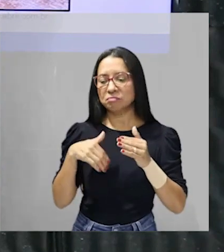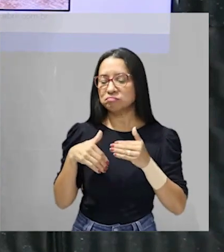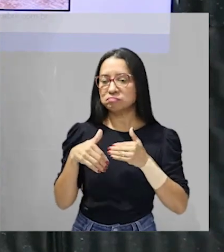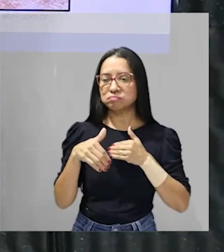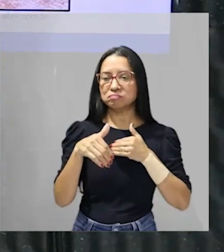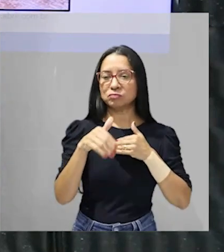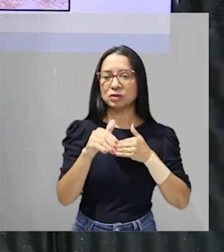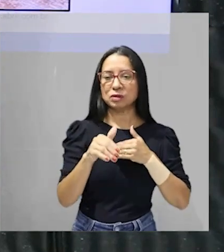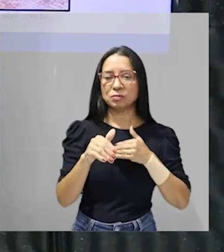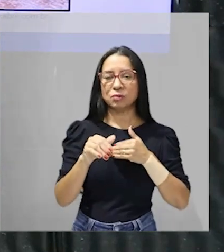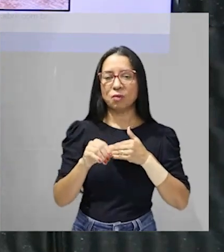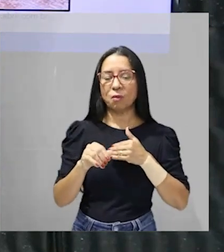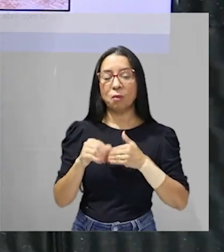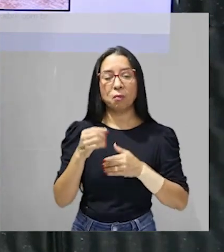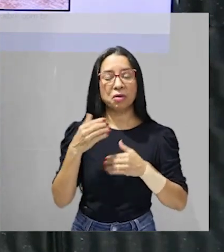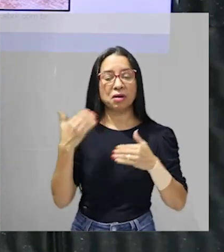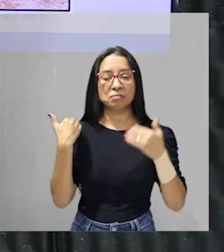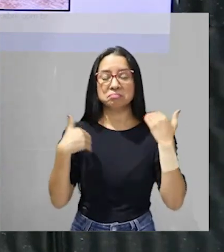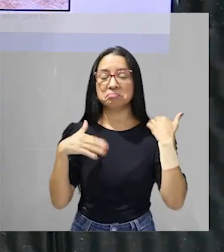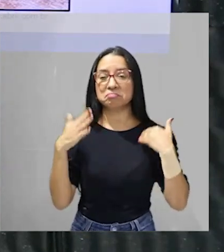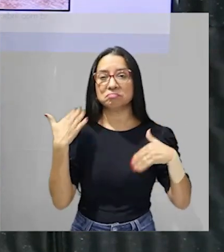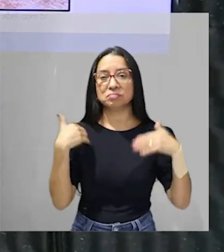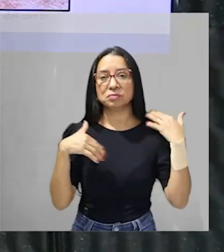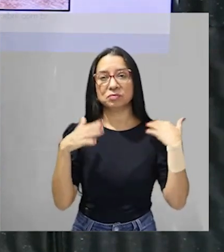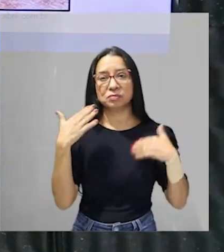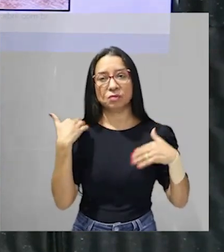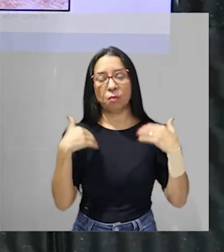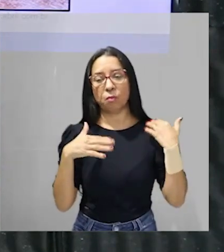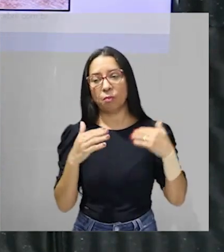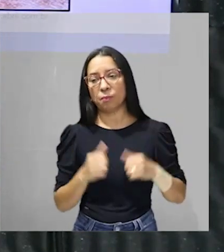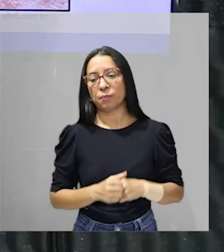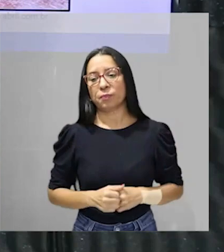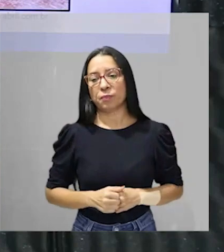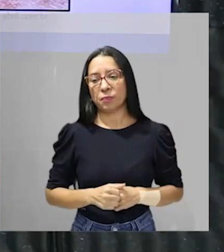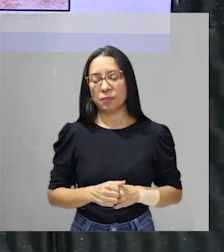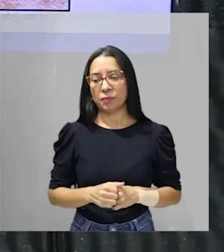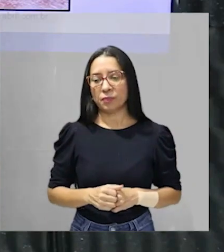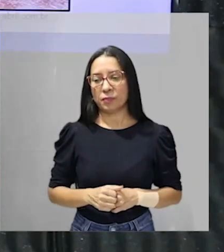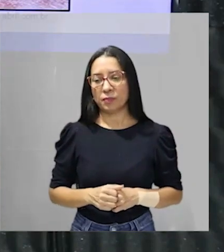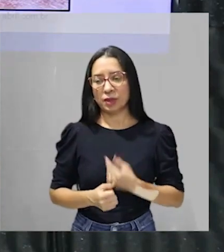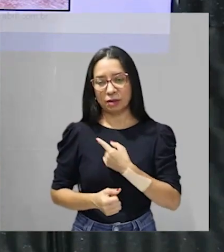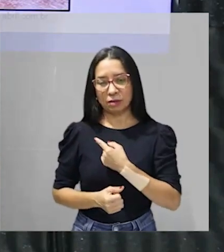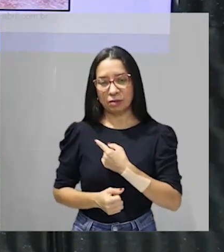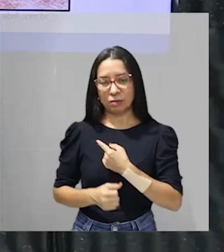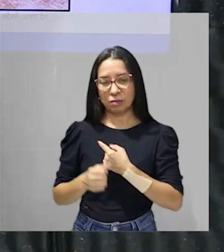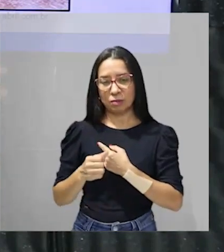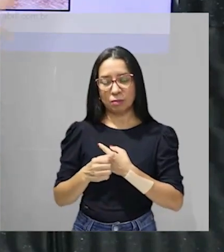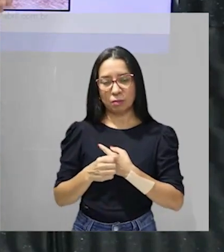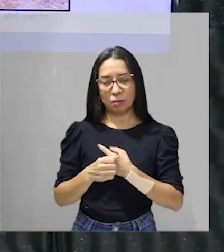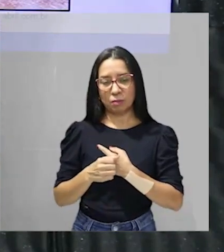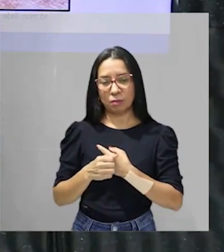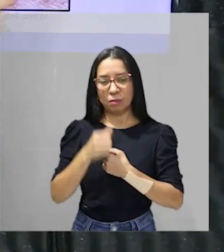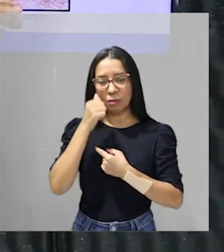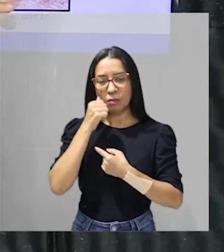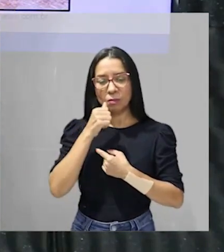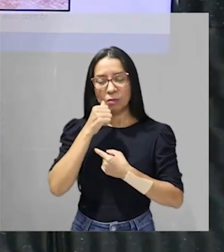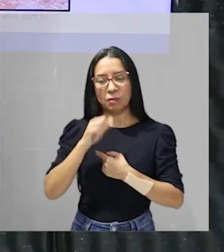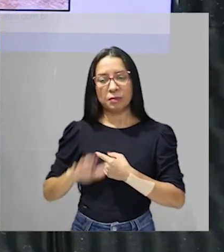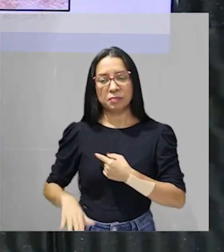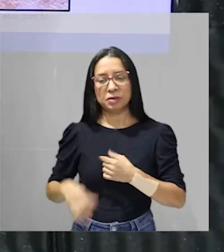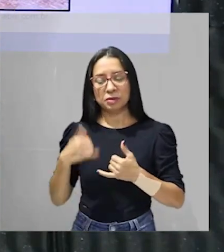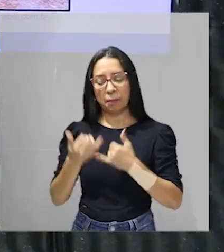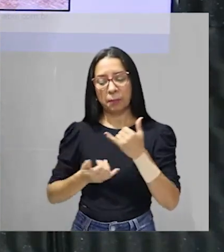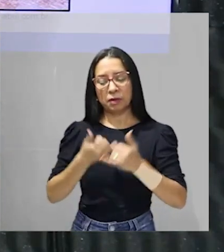Ó uma imagem de uma menina brincando com uma boneca e de um menino brincando com